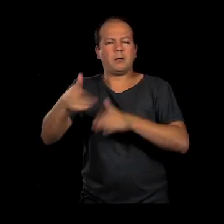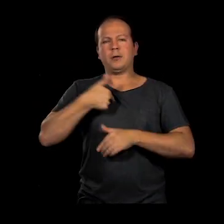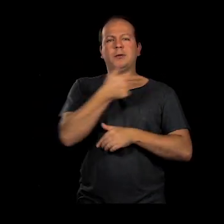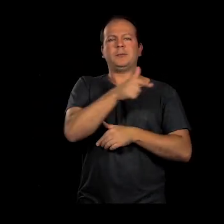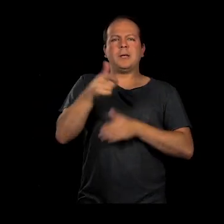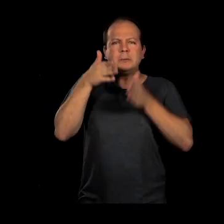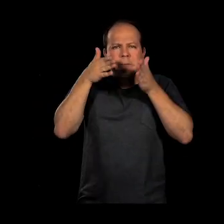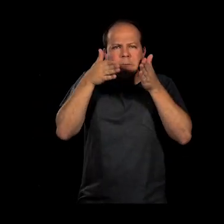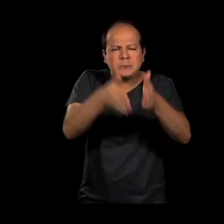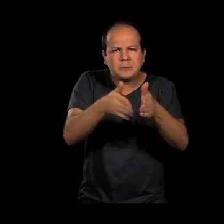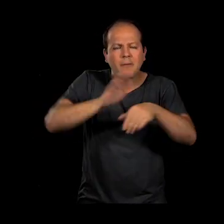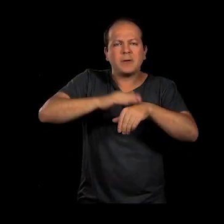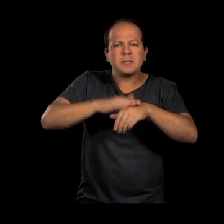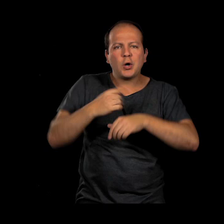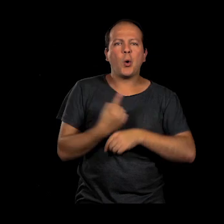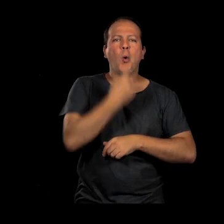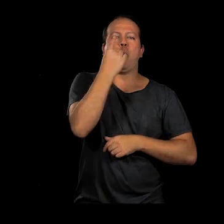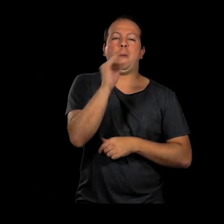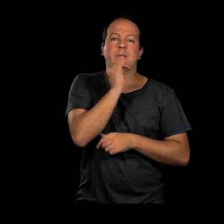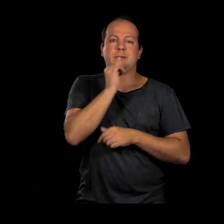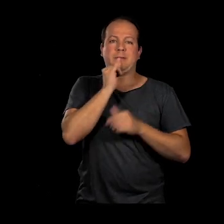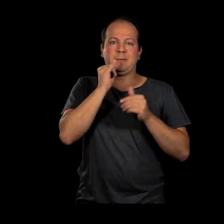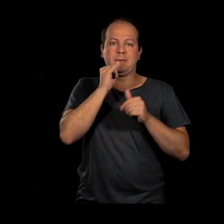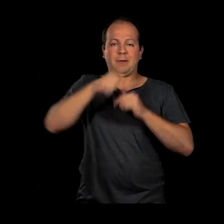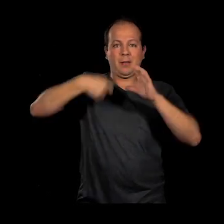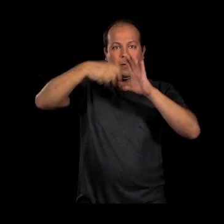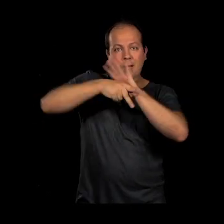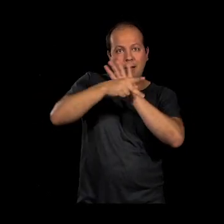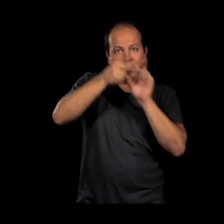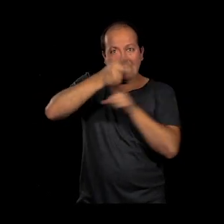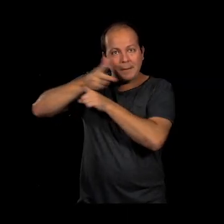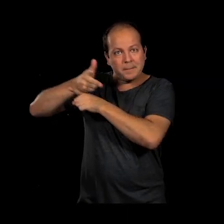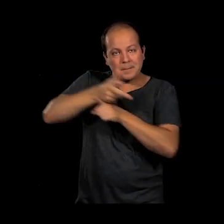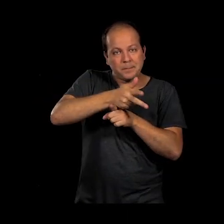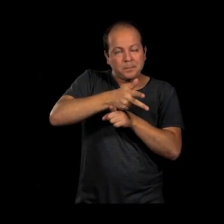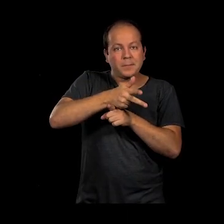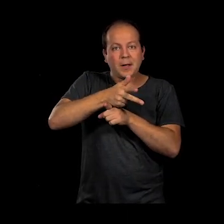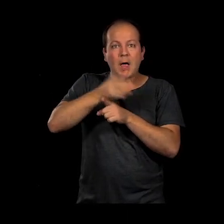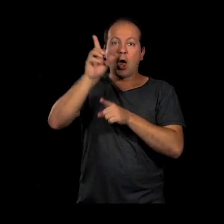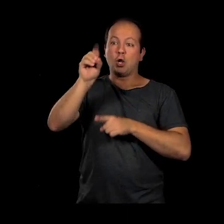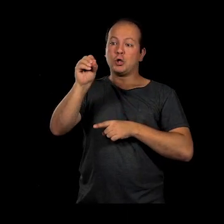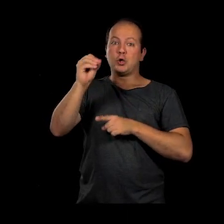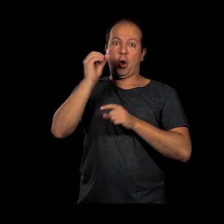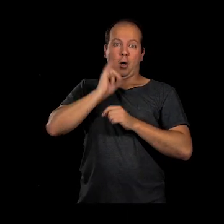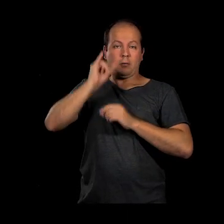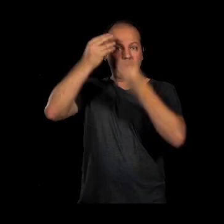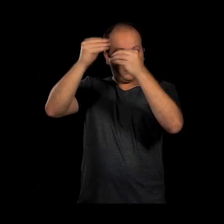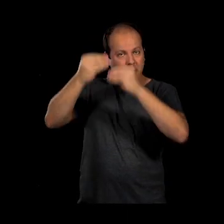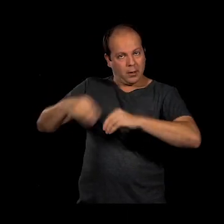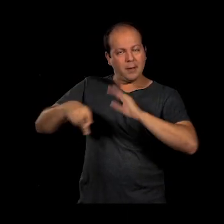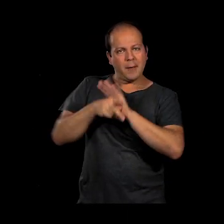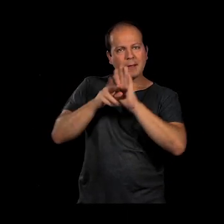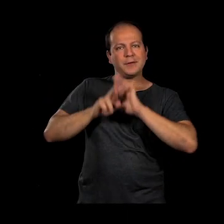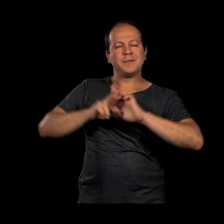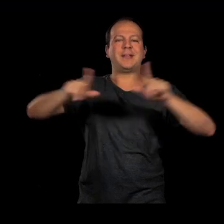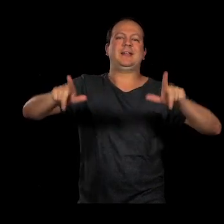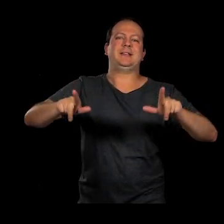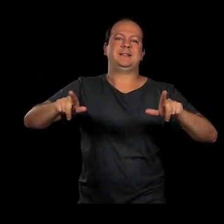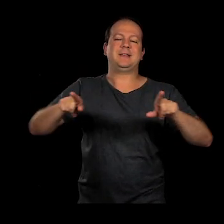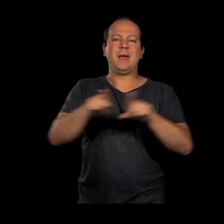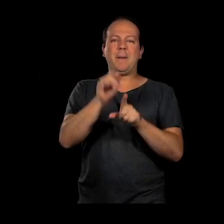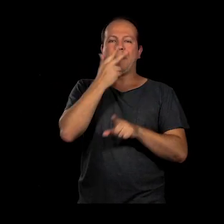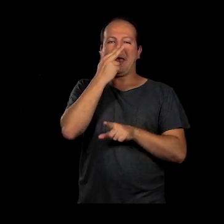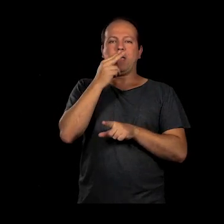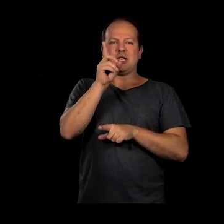mas você não fica fazendo como se faz no live action. E o doc é o contrário, né? Você vai sair gravando, né? Ainda